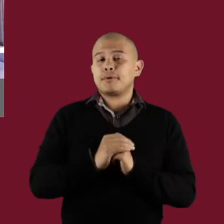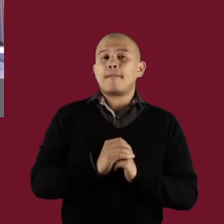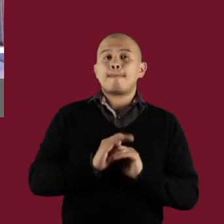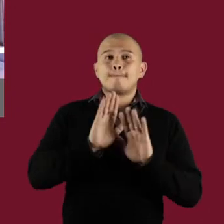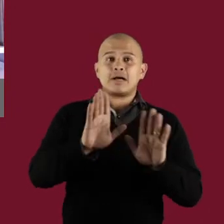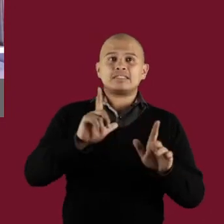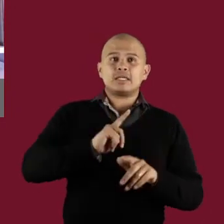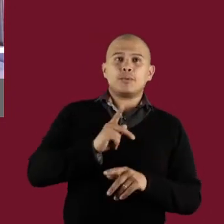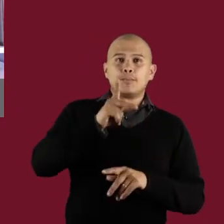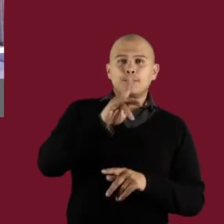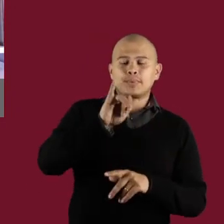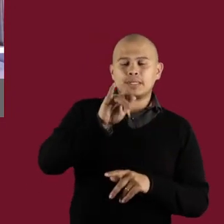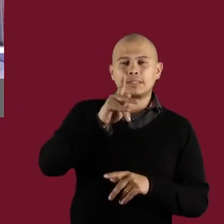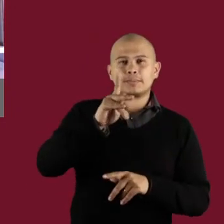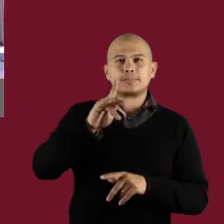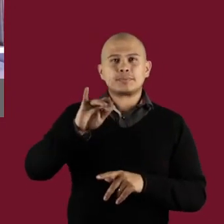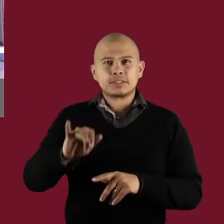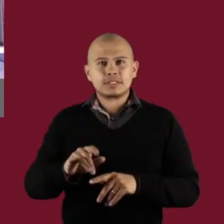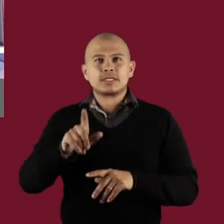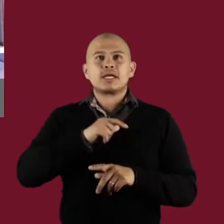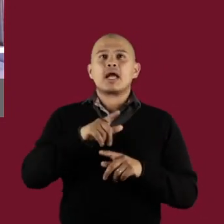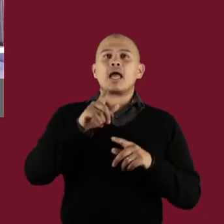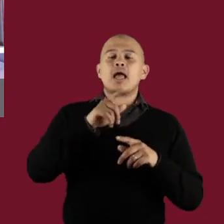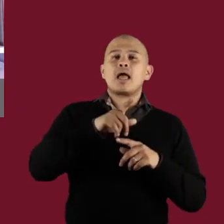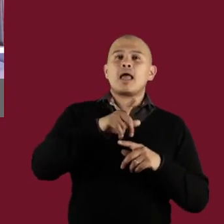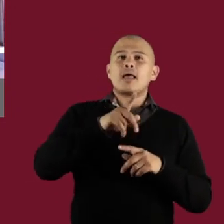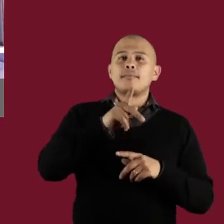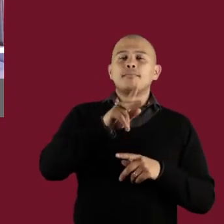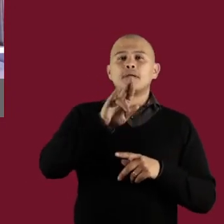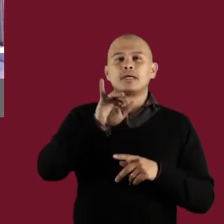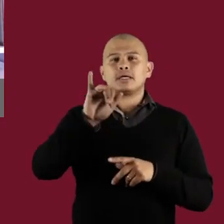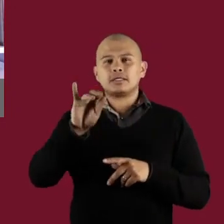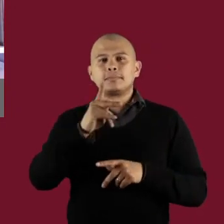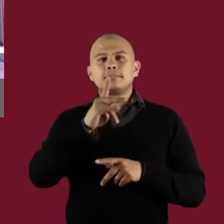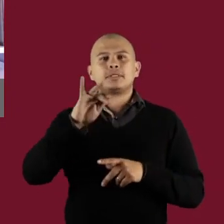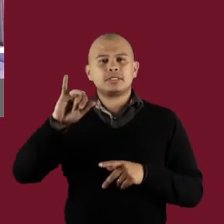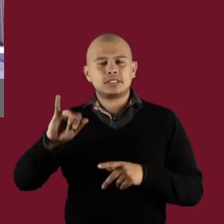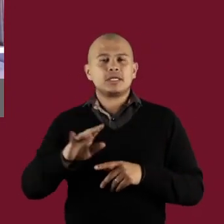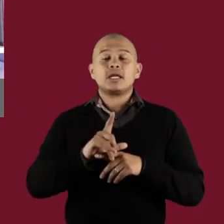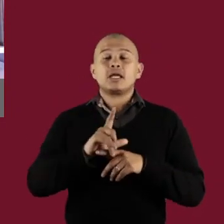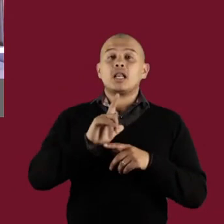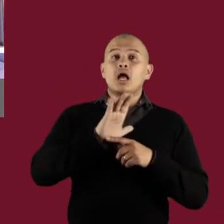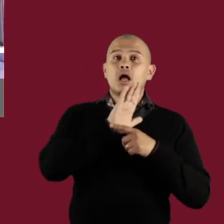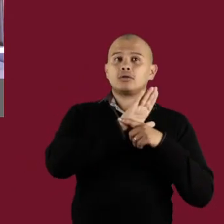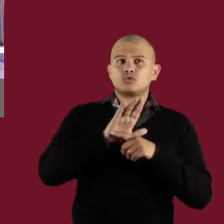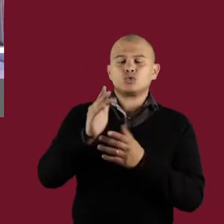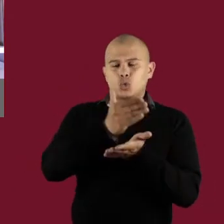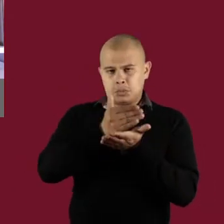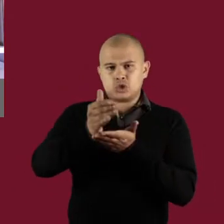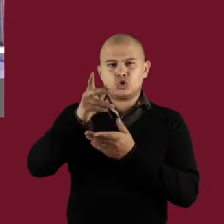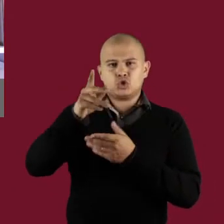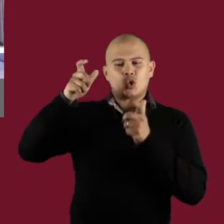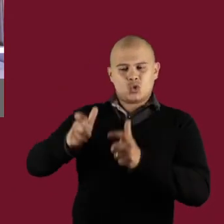uma receita especial de frango que partiu de Moçambique, não é?